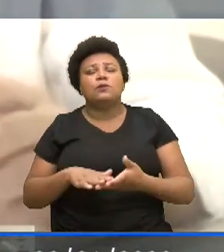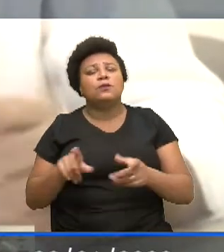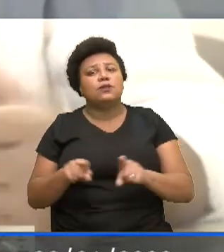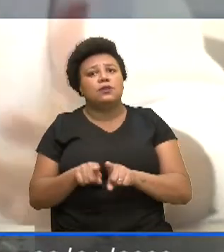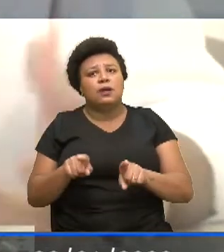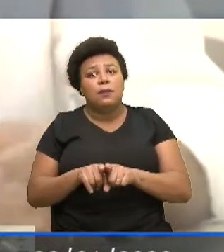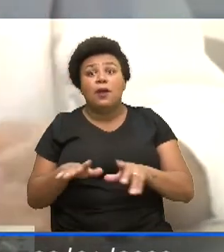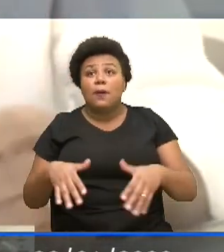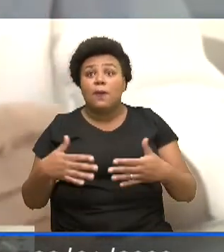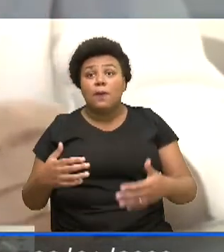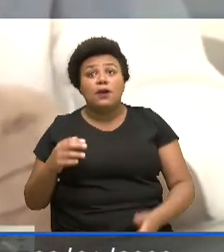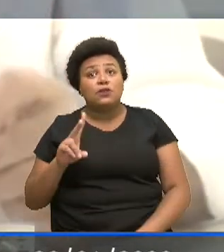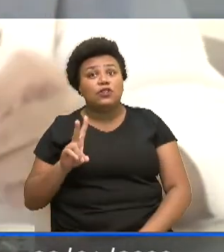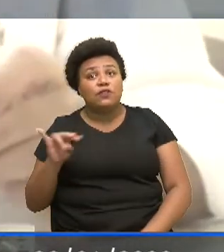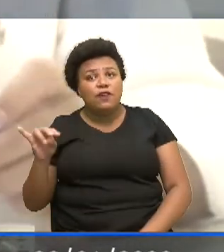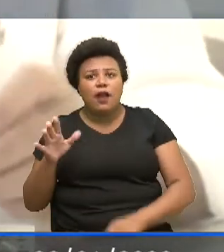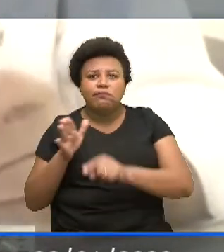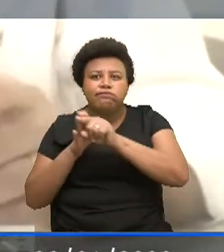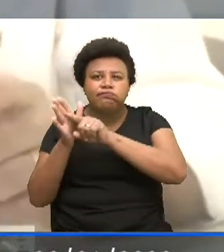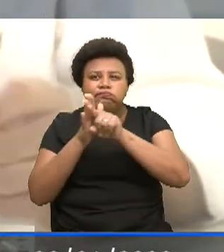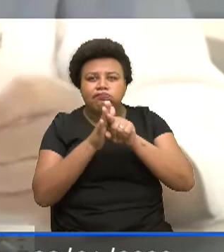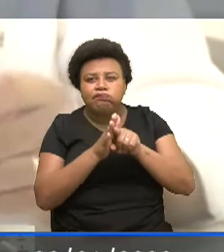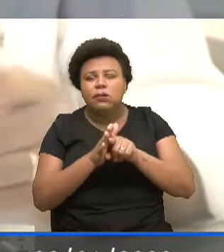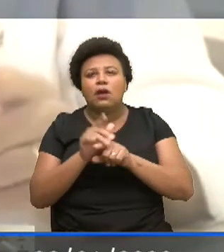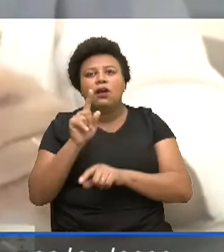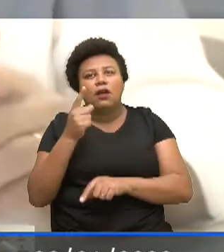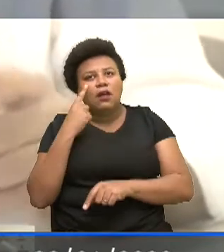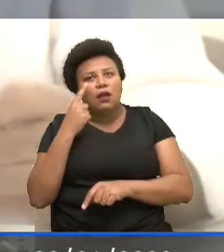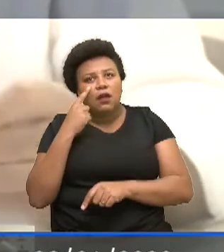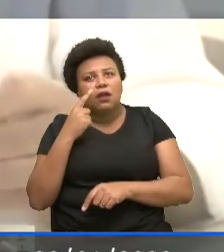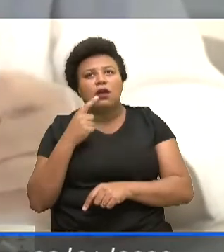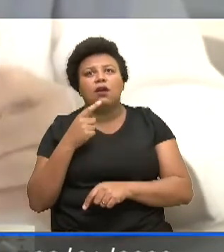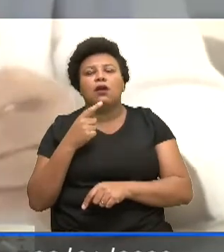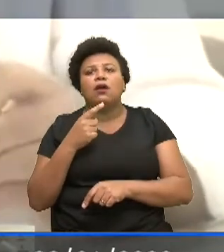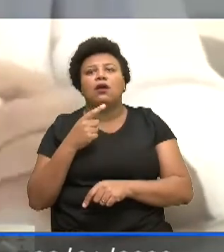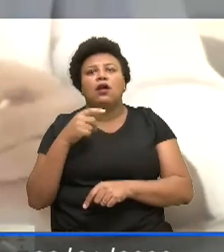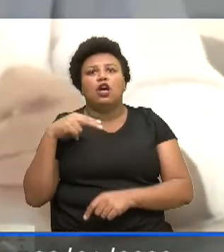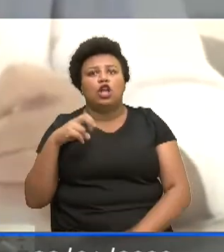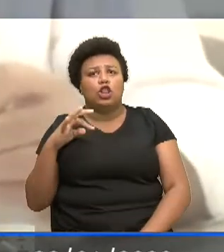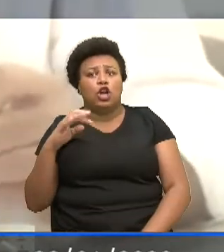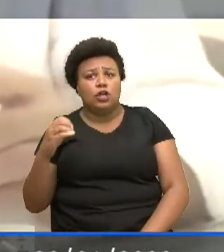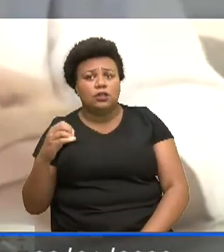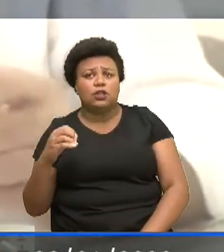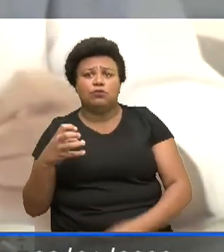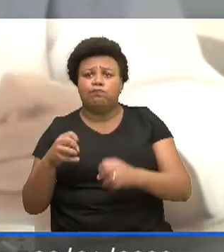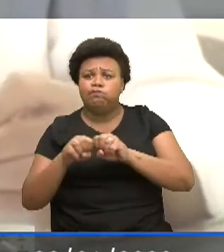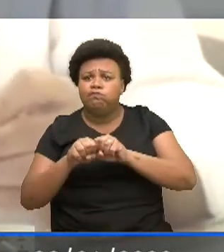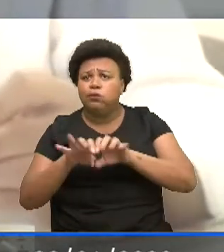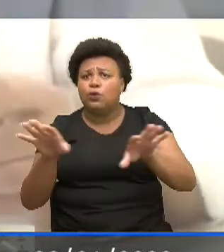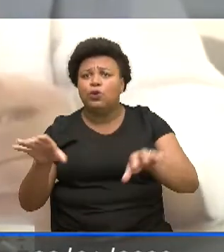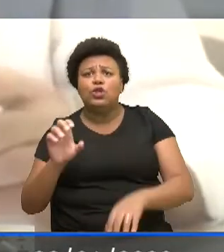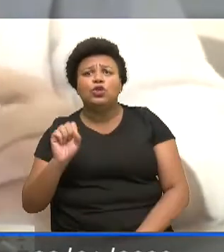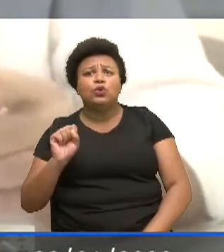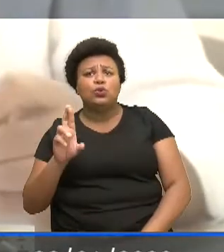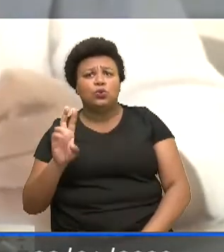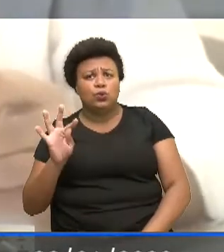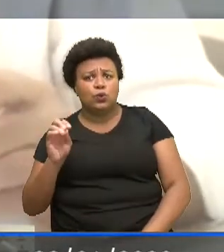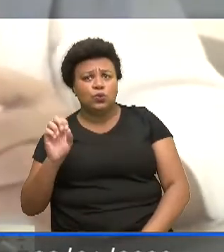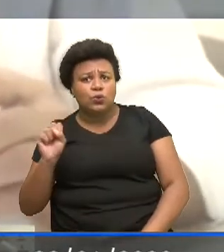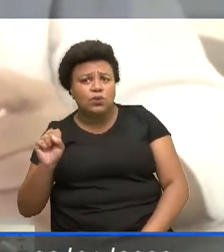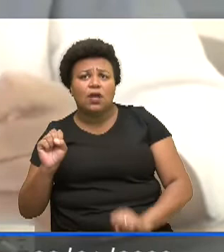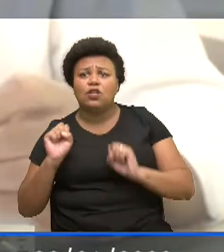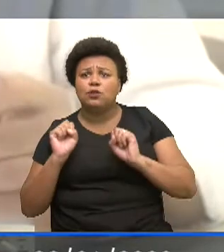inclusive, quando a gente vai investigar, e a nota dos surtos que a doutora Tani passou aqui, é com a ideia de que a gente